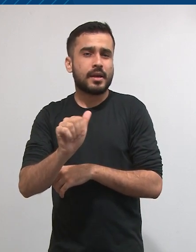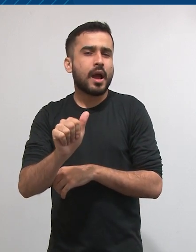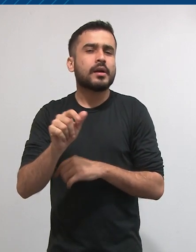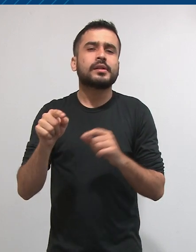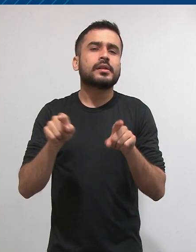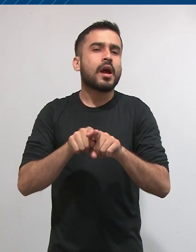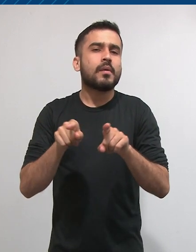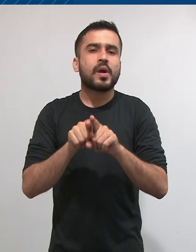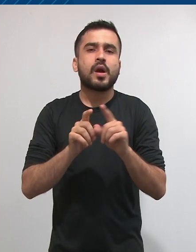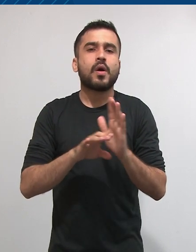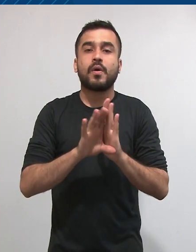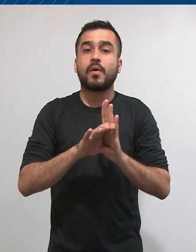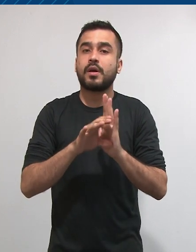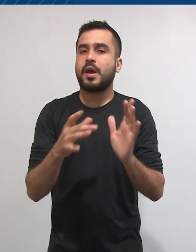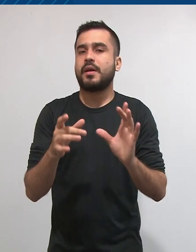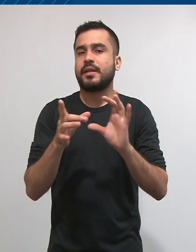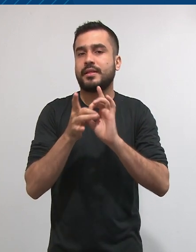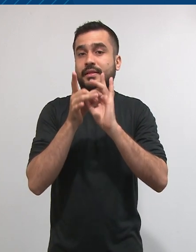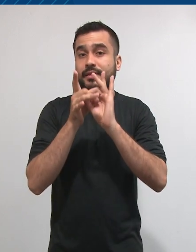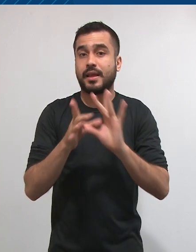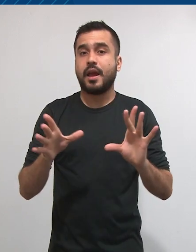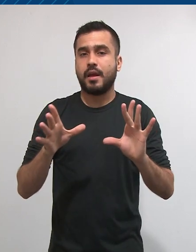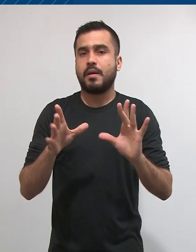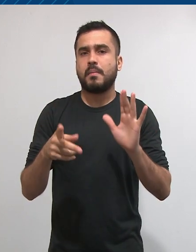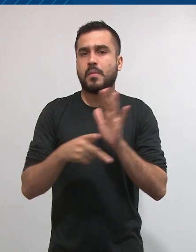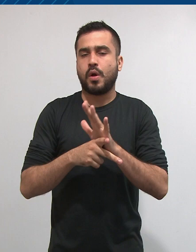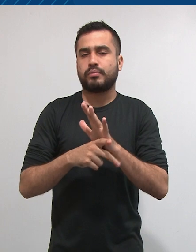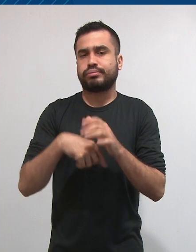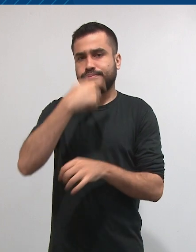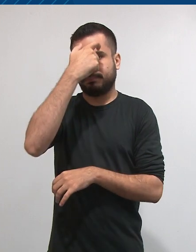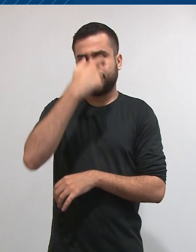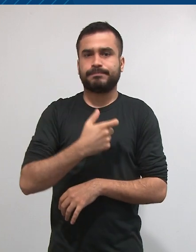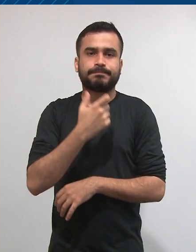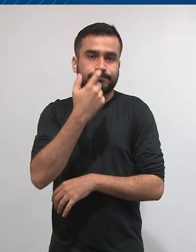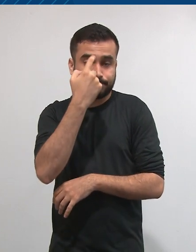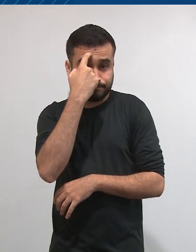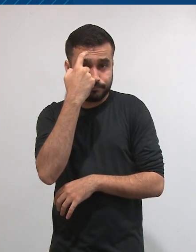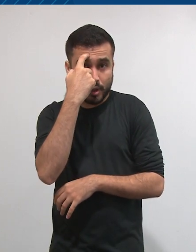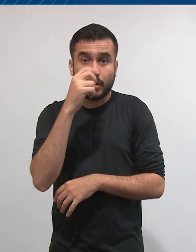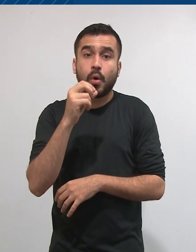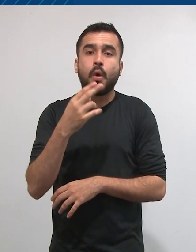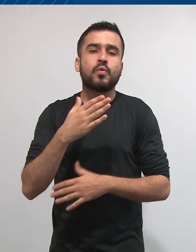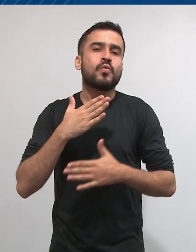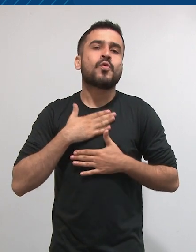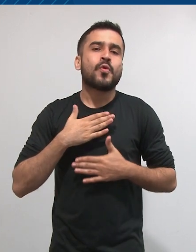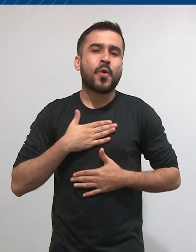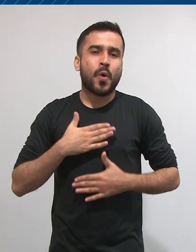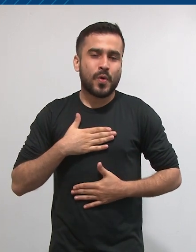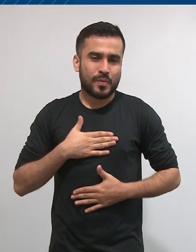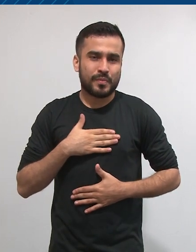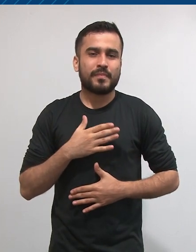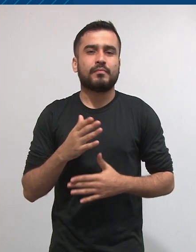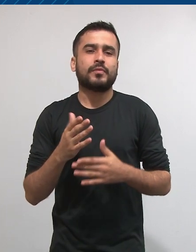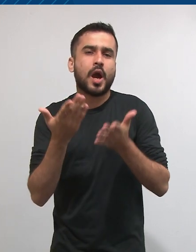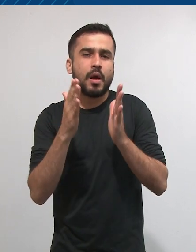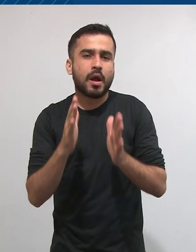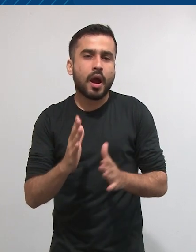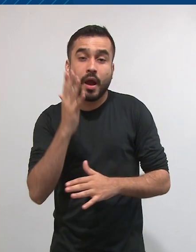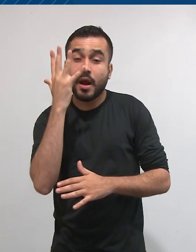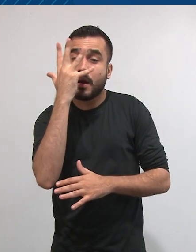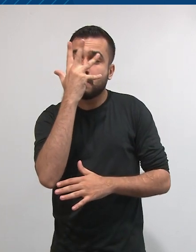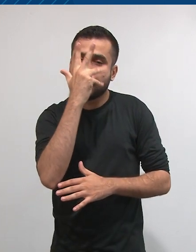questão de liberdade, seja para o espírito enquanto intelecto ou para o corpo, né, enquanto